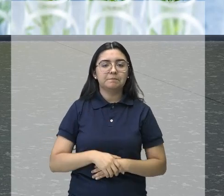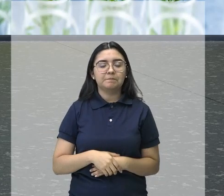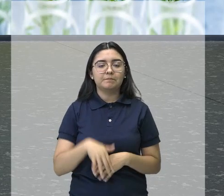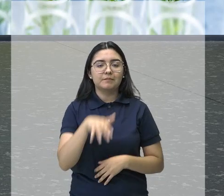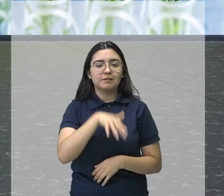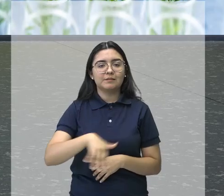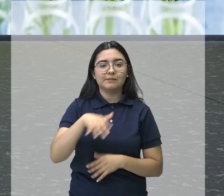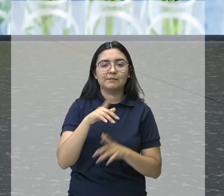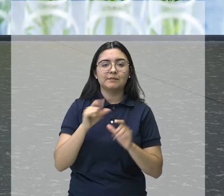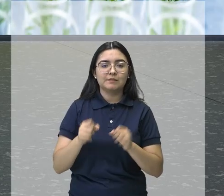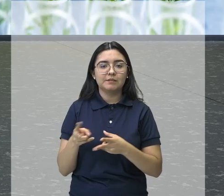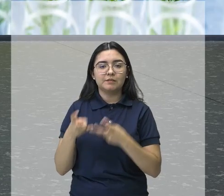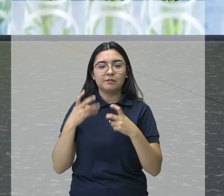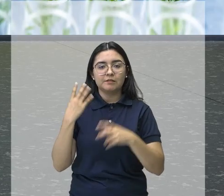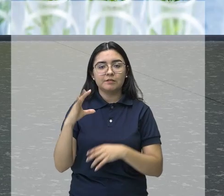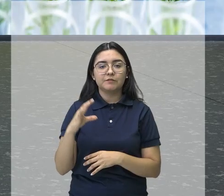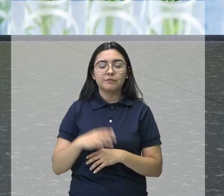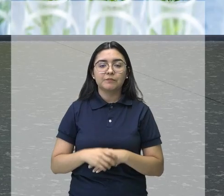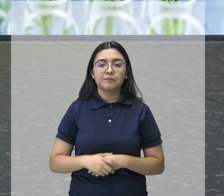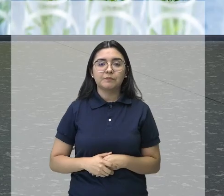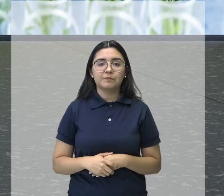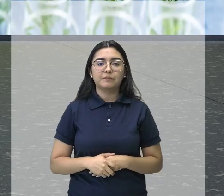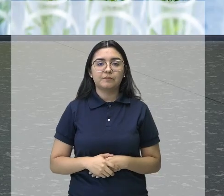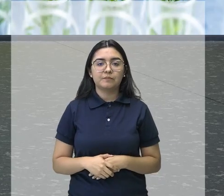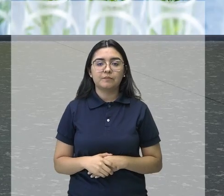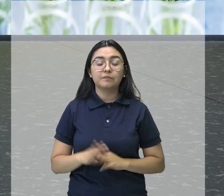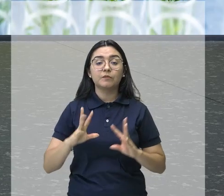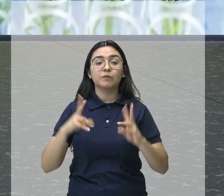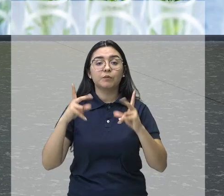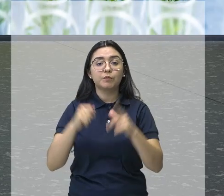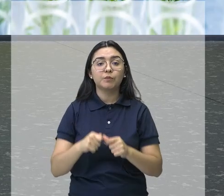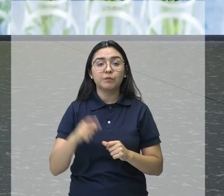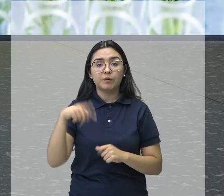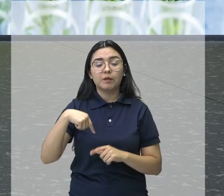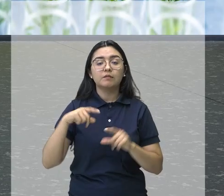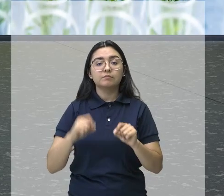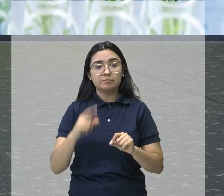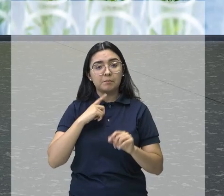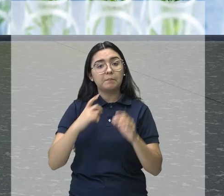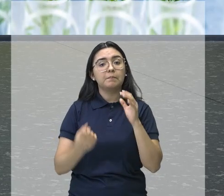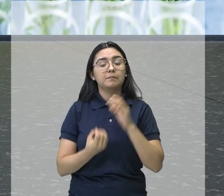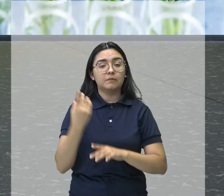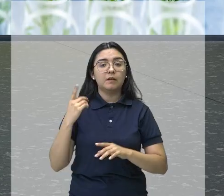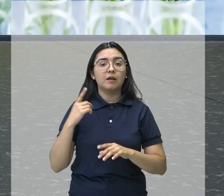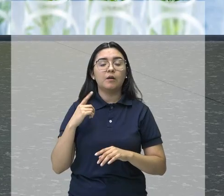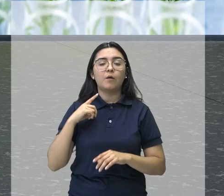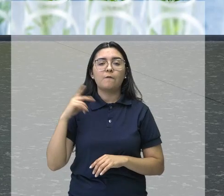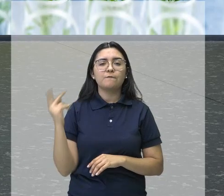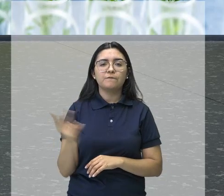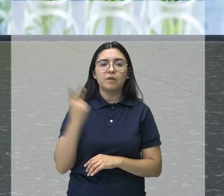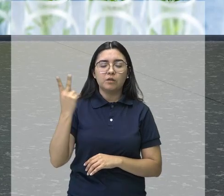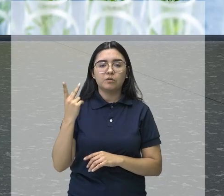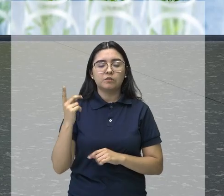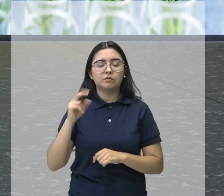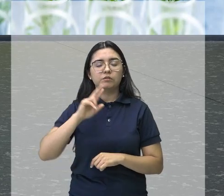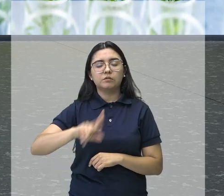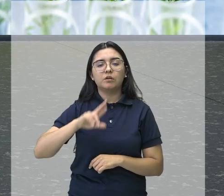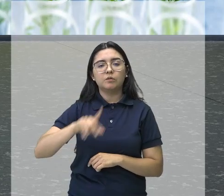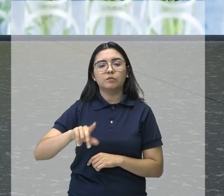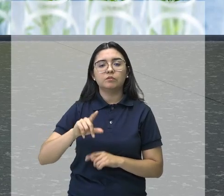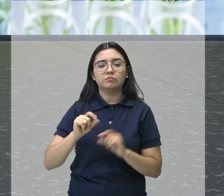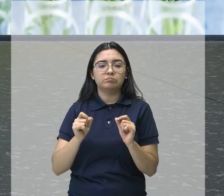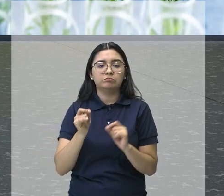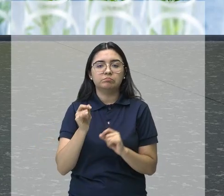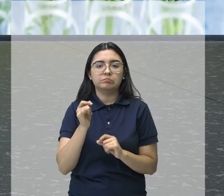desse extrativismo científico. Tudo isso, gente, gera valores. Valores não só,